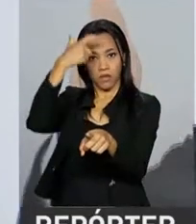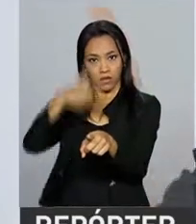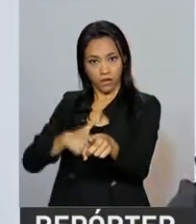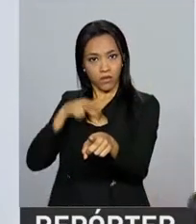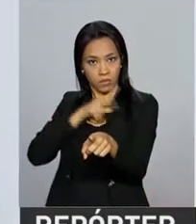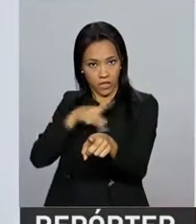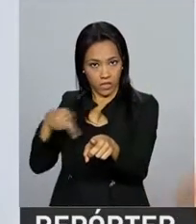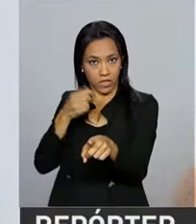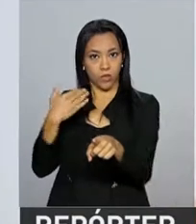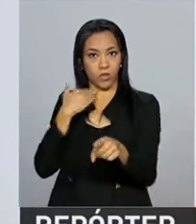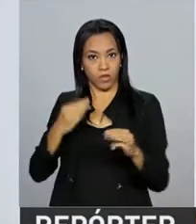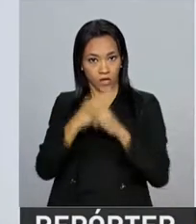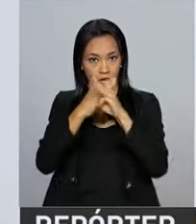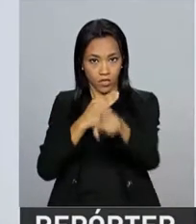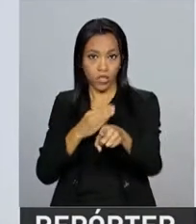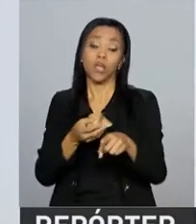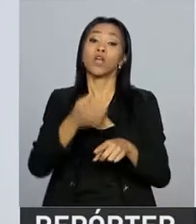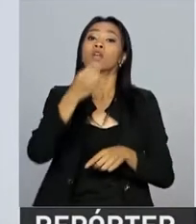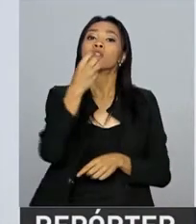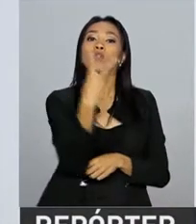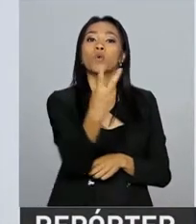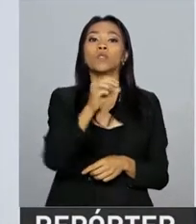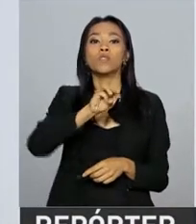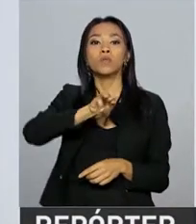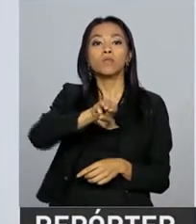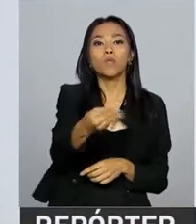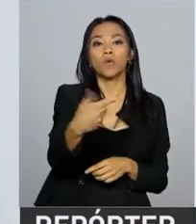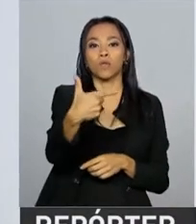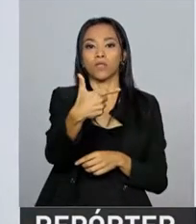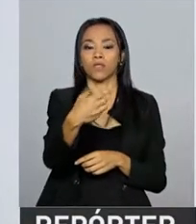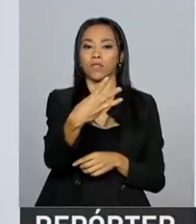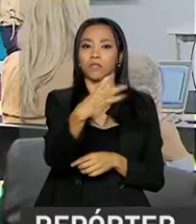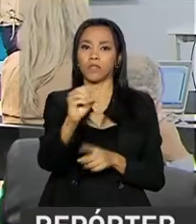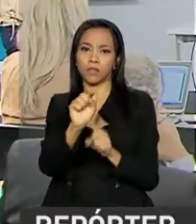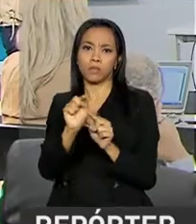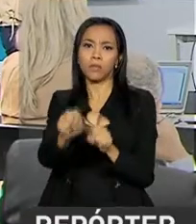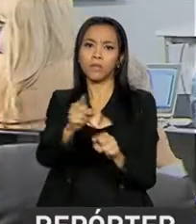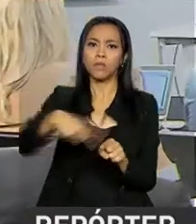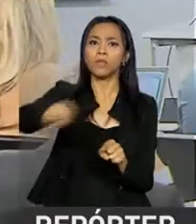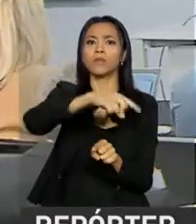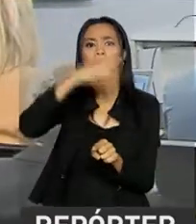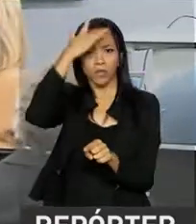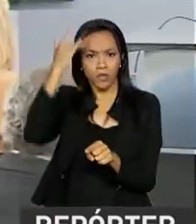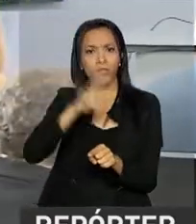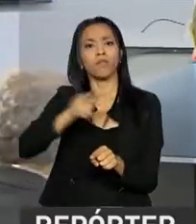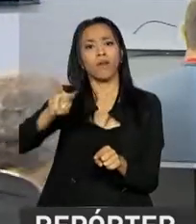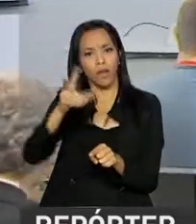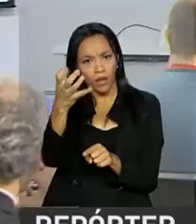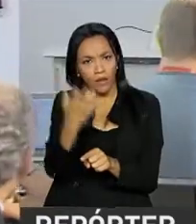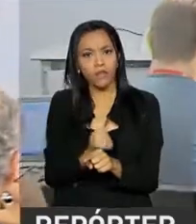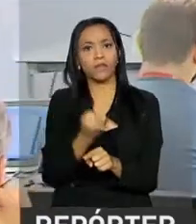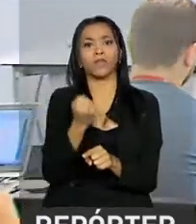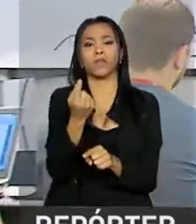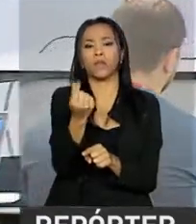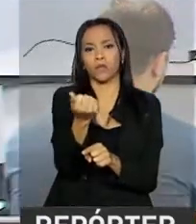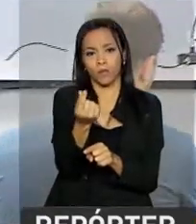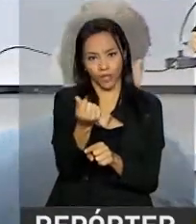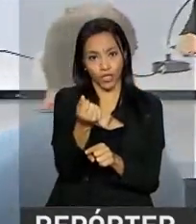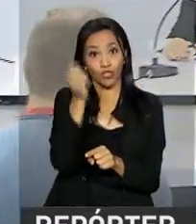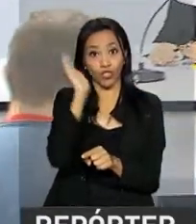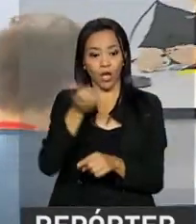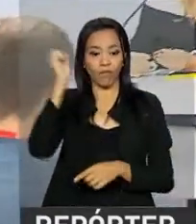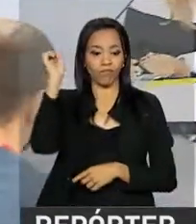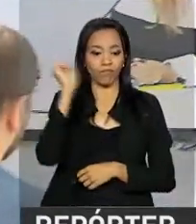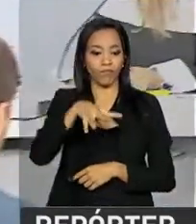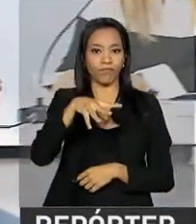federal cerca de 2 milhões e 300 mil trabalhadores vão receber automaticamente o crédito já